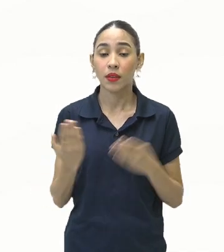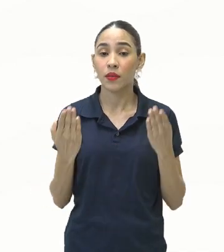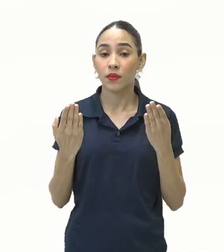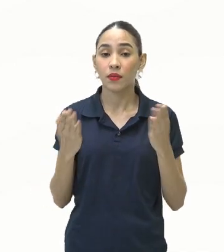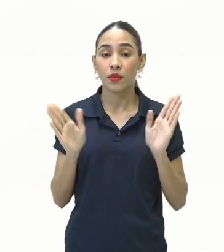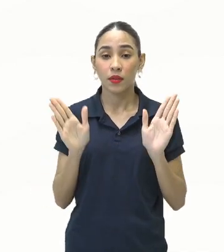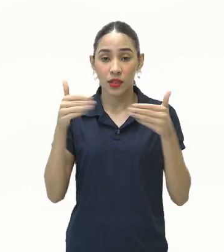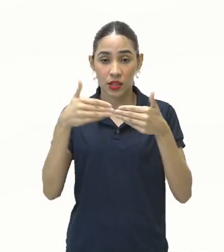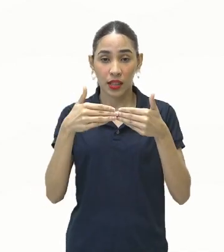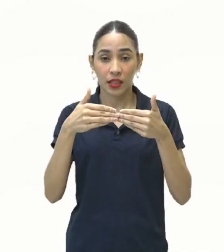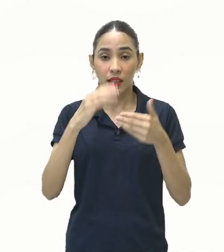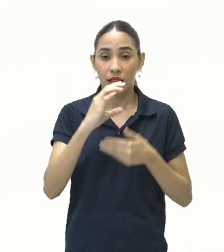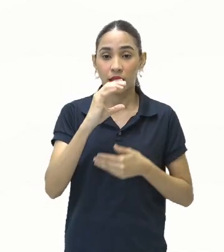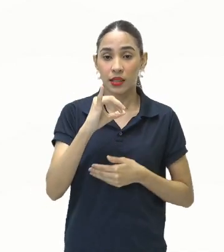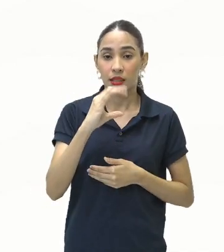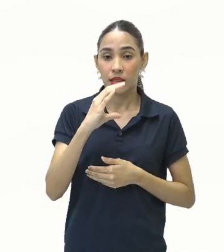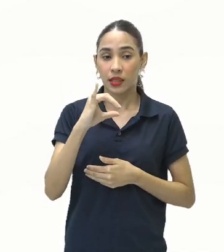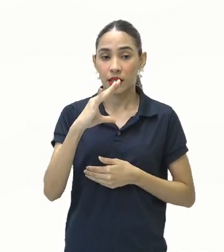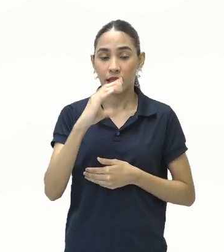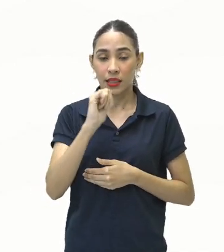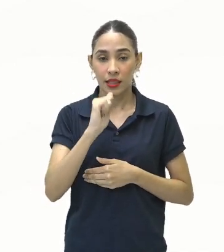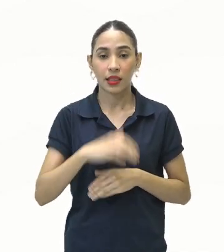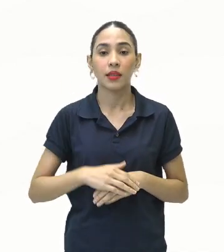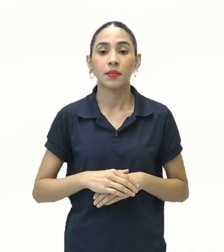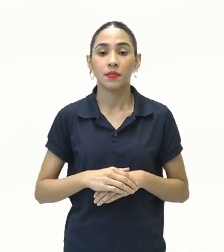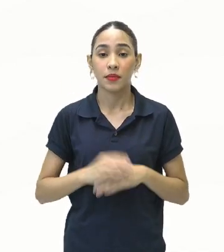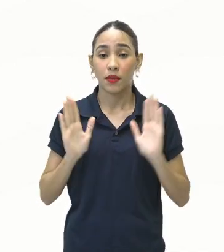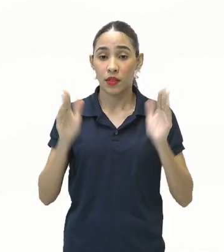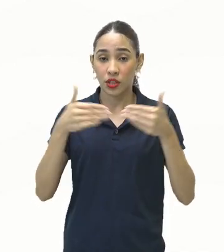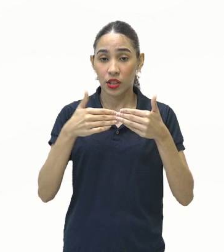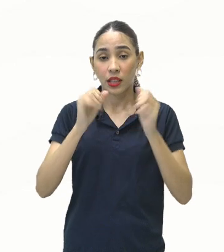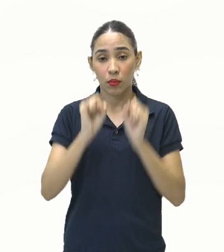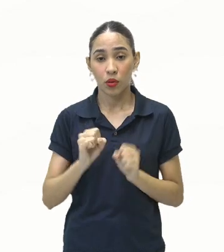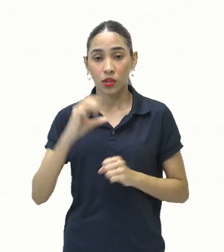ser cíclica, tá? Cíclica,